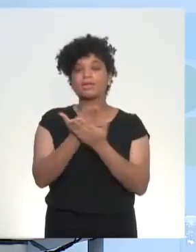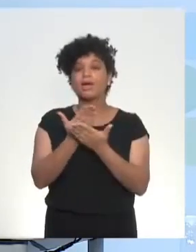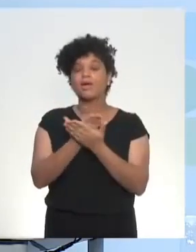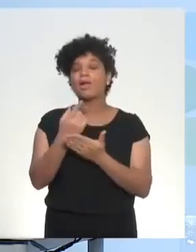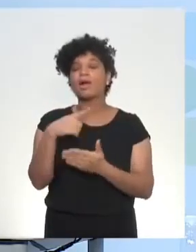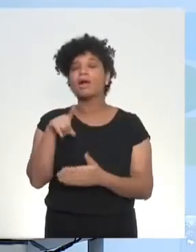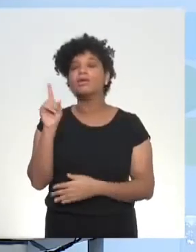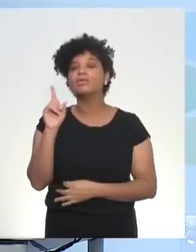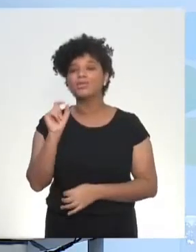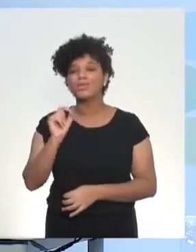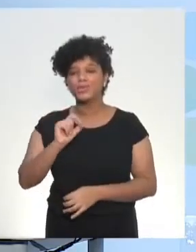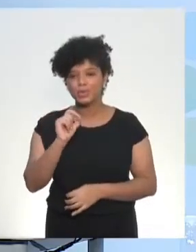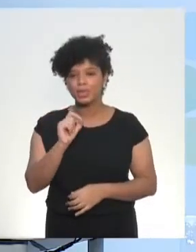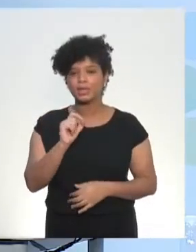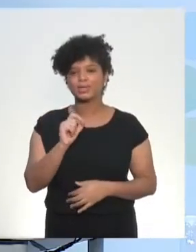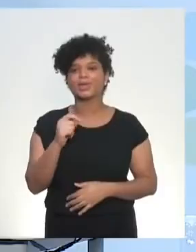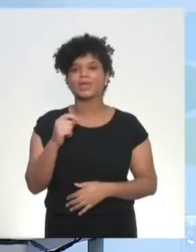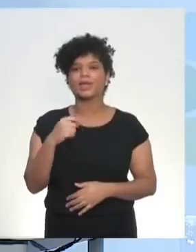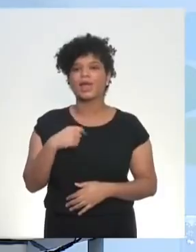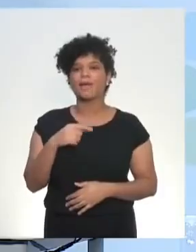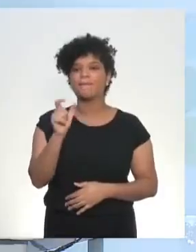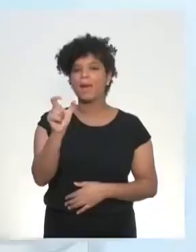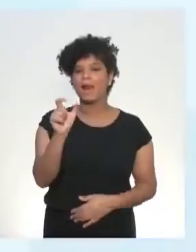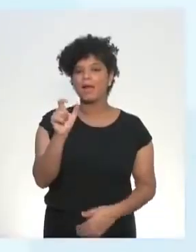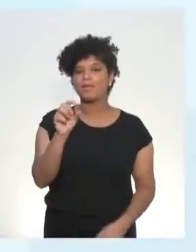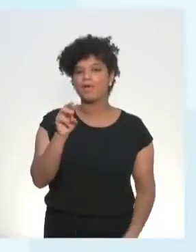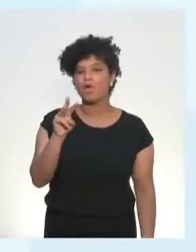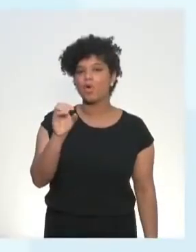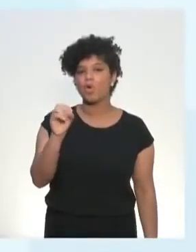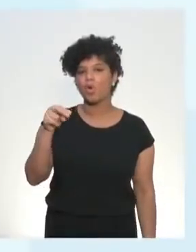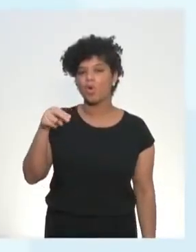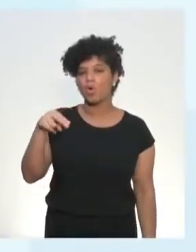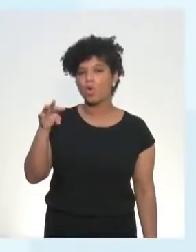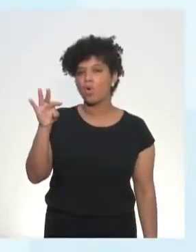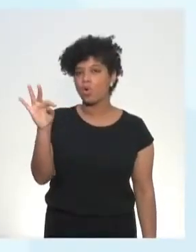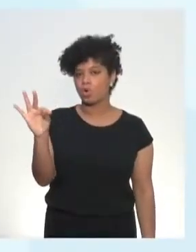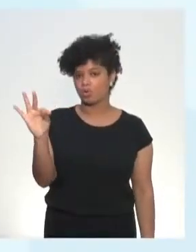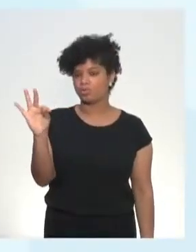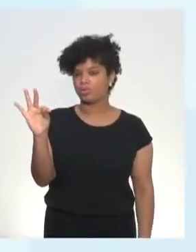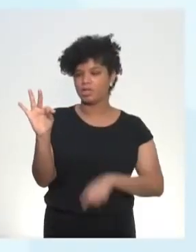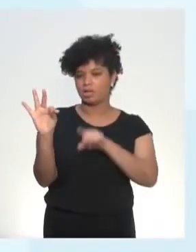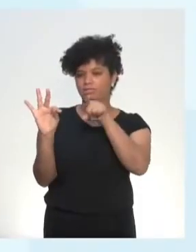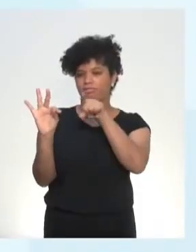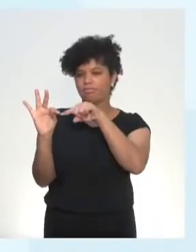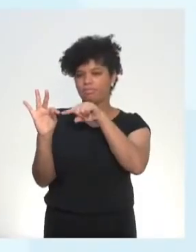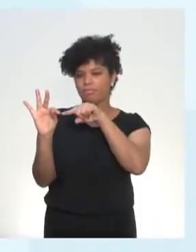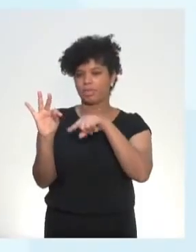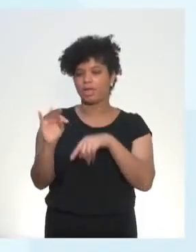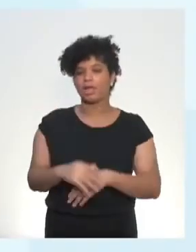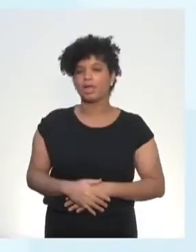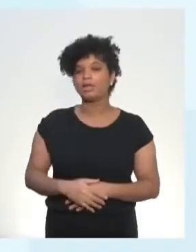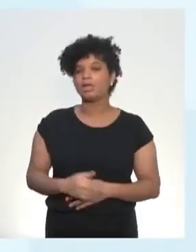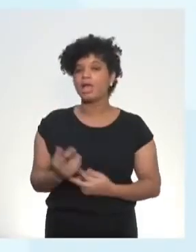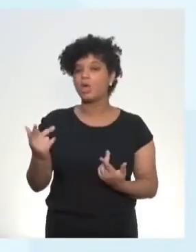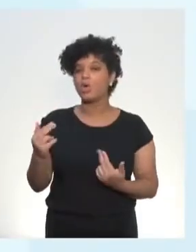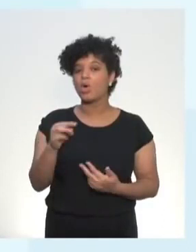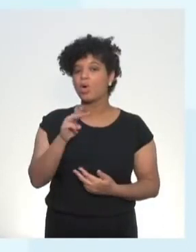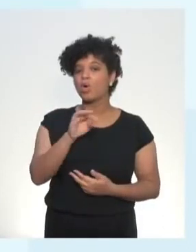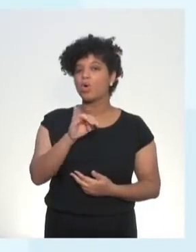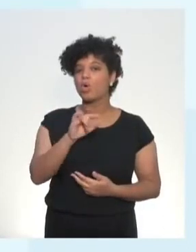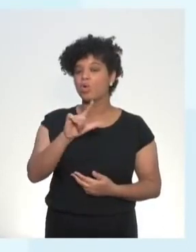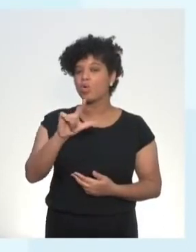anteriores que esse won't aqui, ele é a mesma coisa que will not, que é o